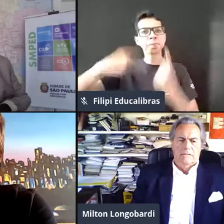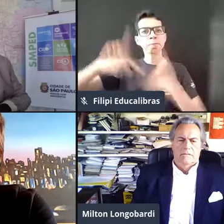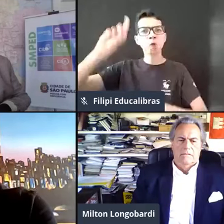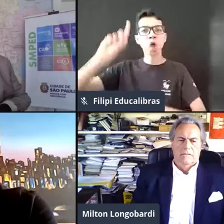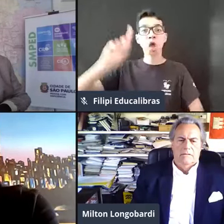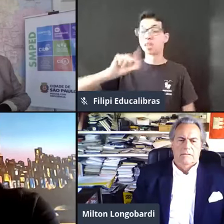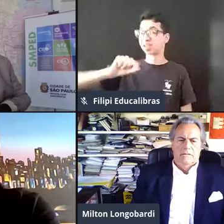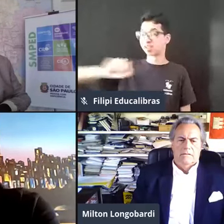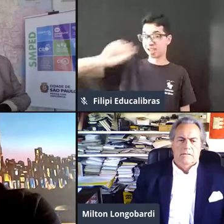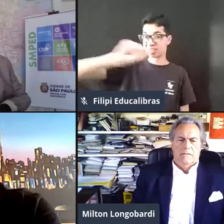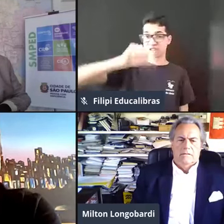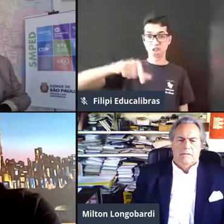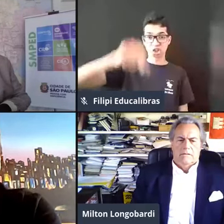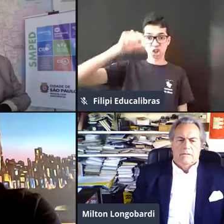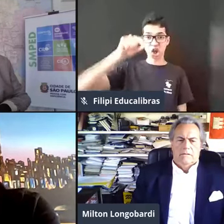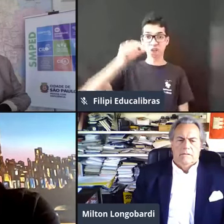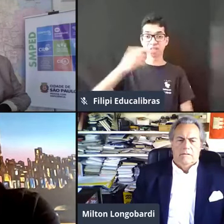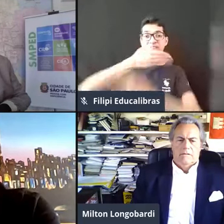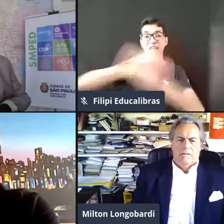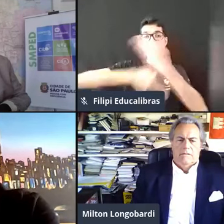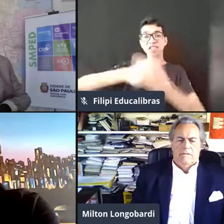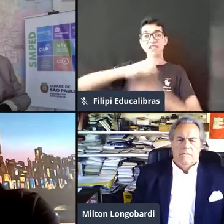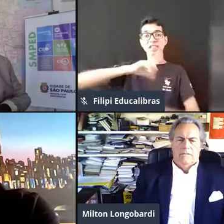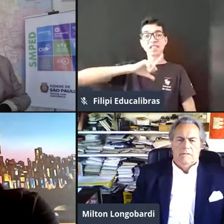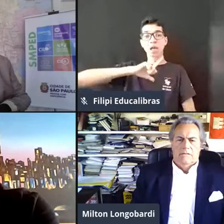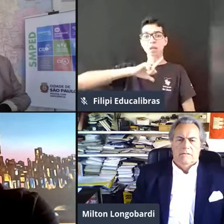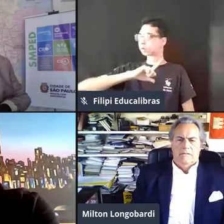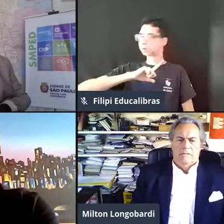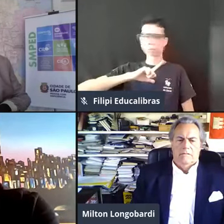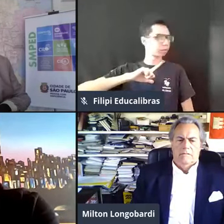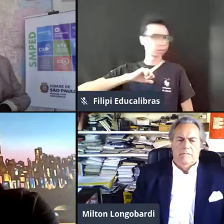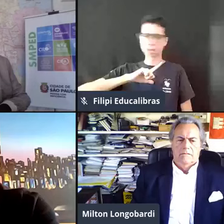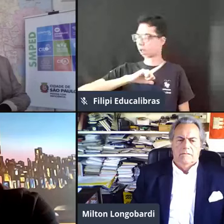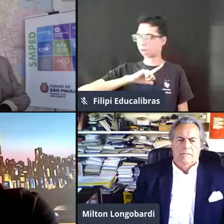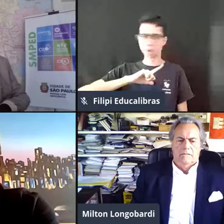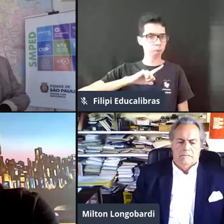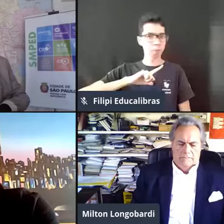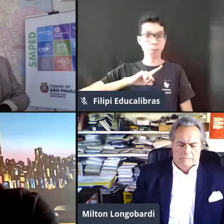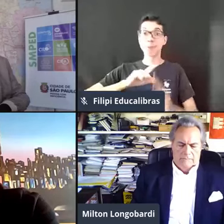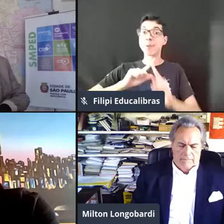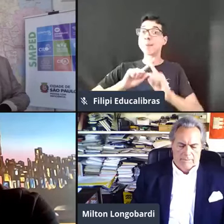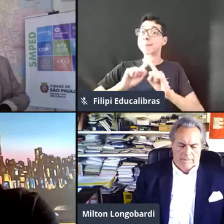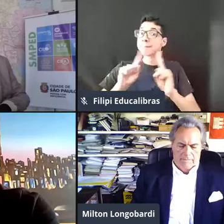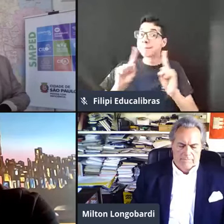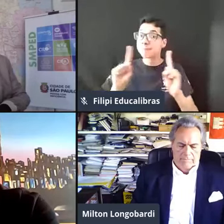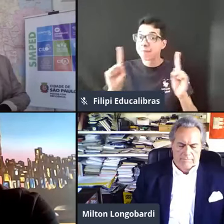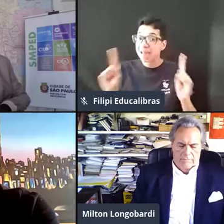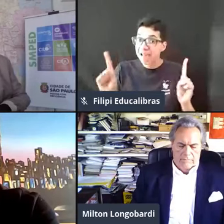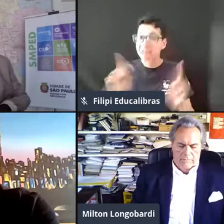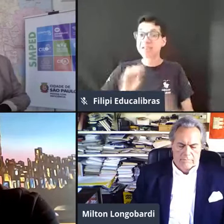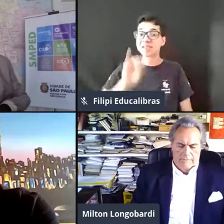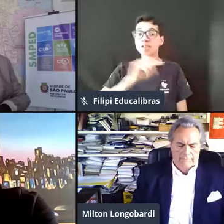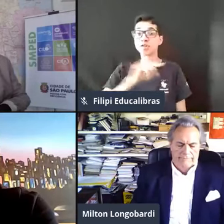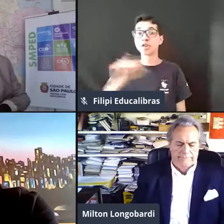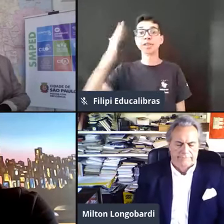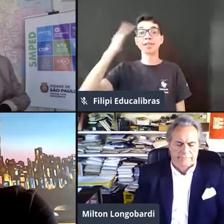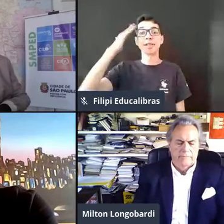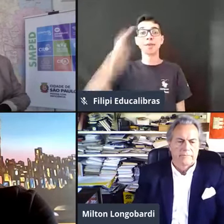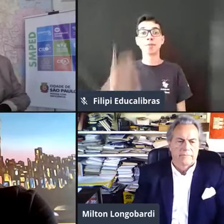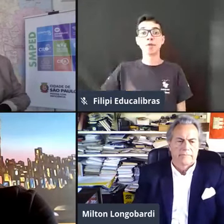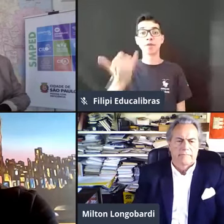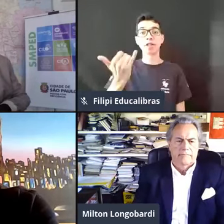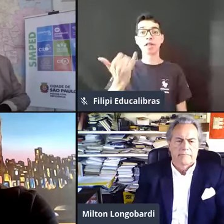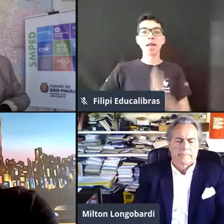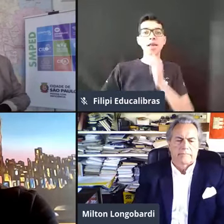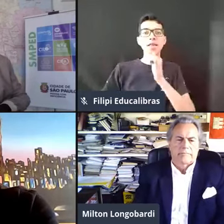fim das contas, se você souber aproveitar isso, é a história de fazer uma